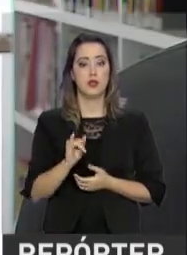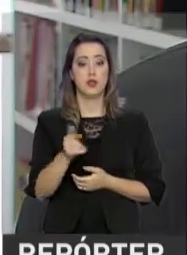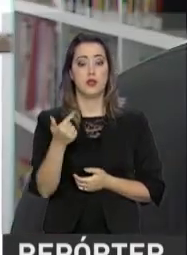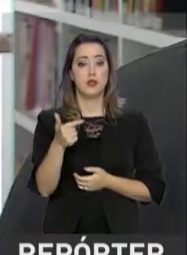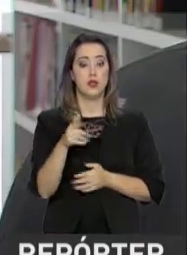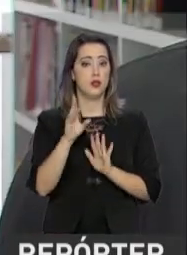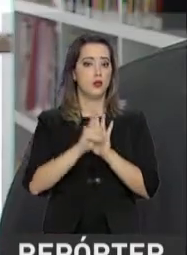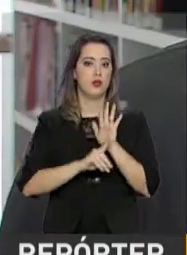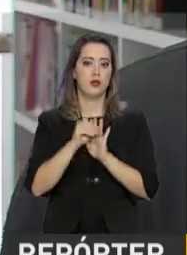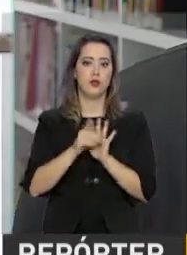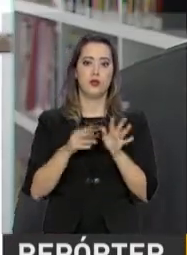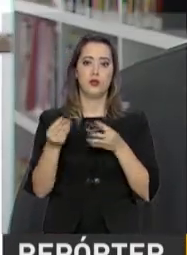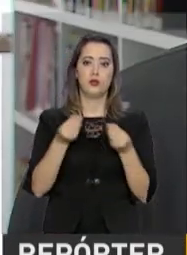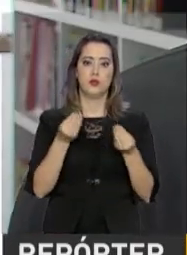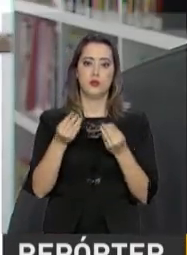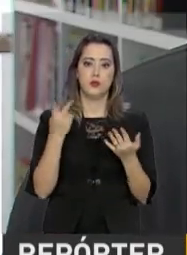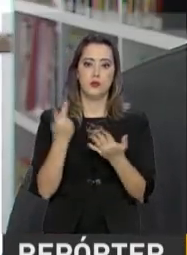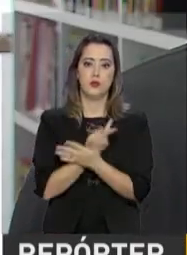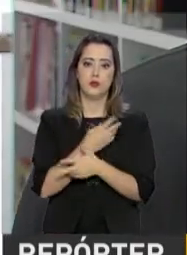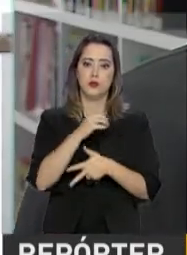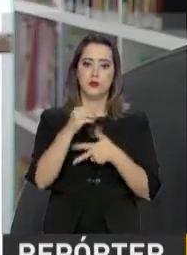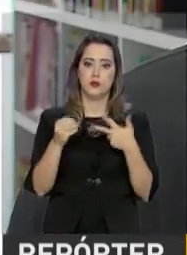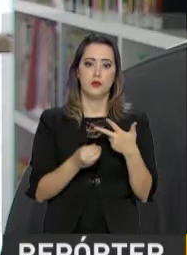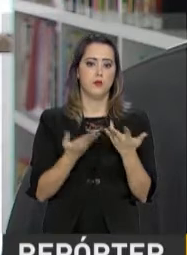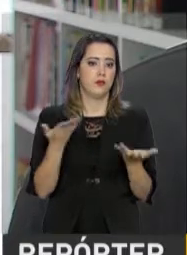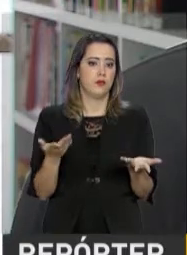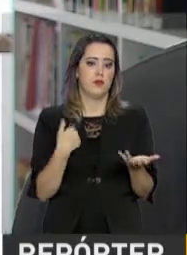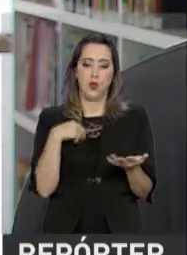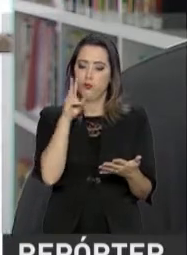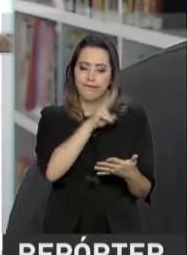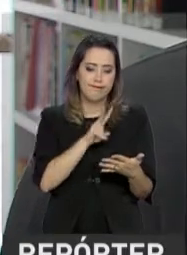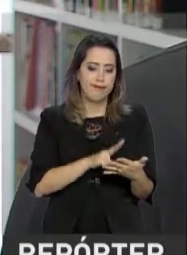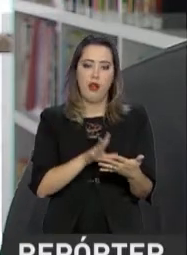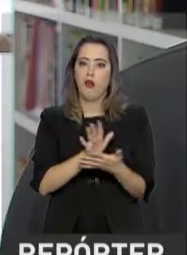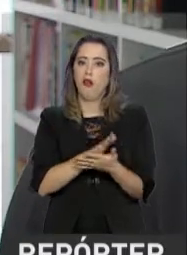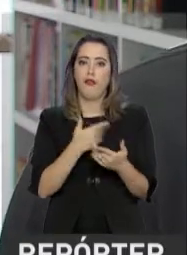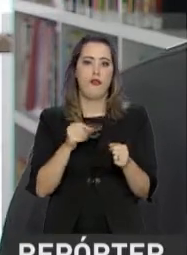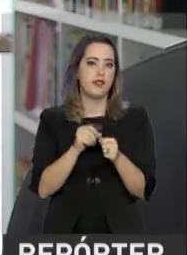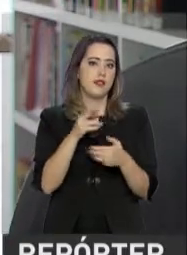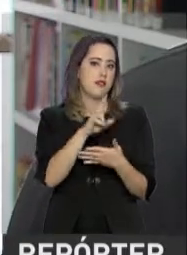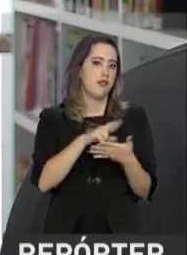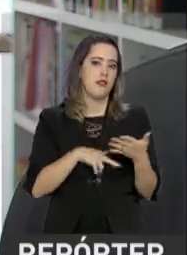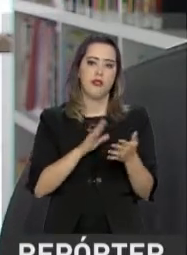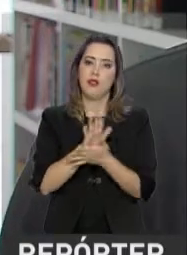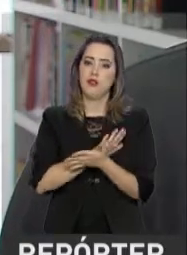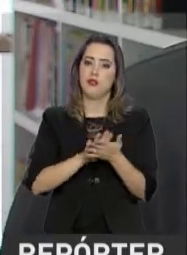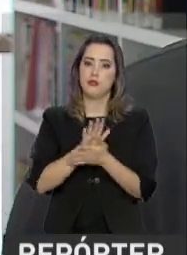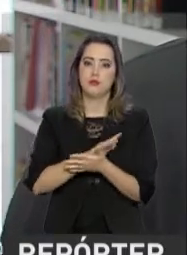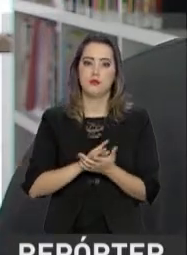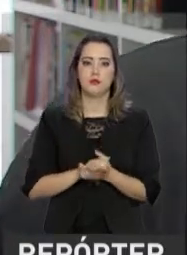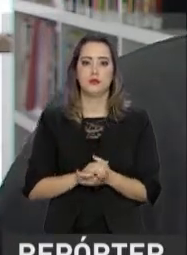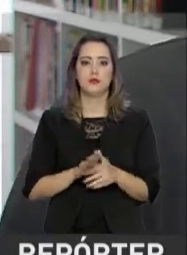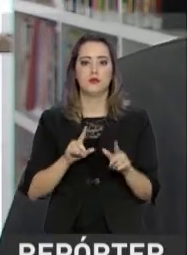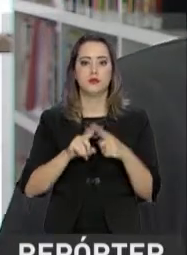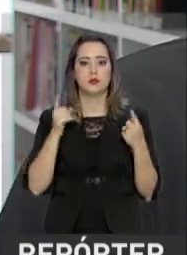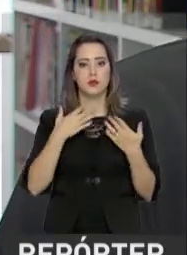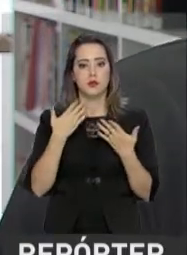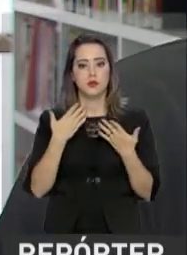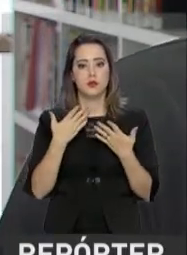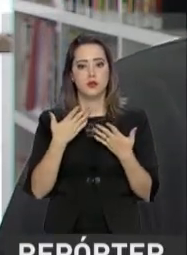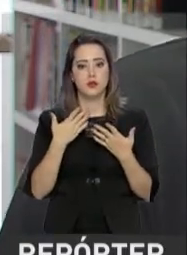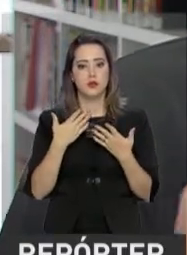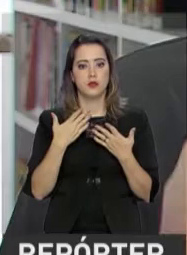ele seria impossível realizar a prova eu não conseguiria ler não conseguiria fazer redação não queria fazer nada mas graças a